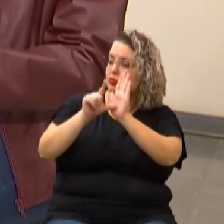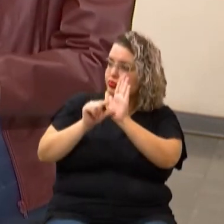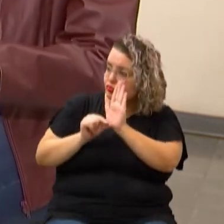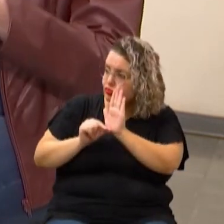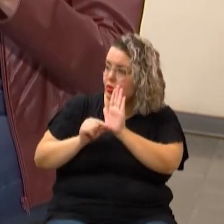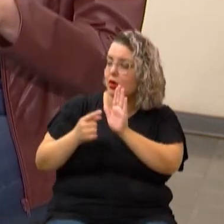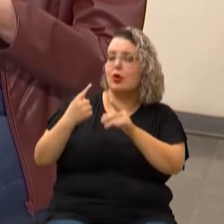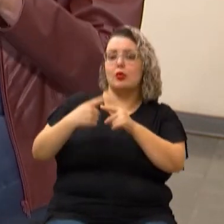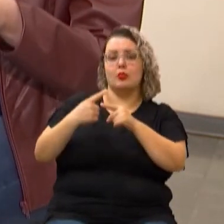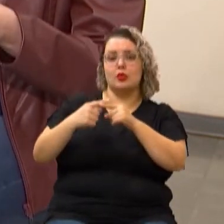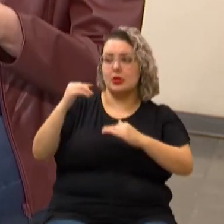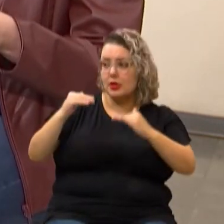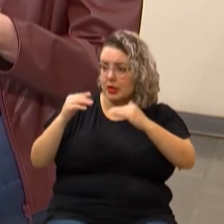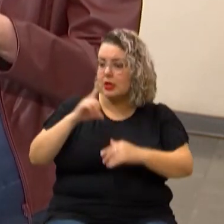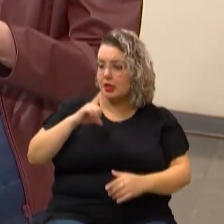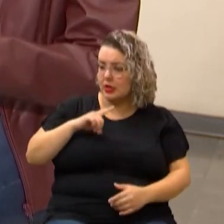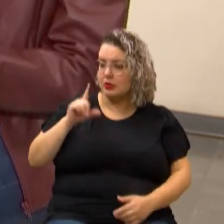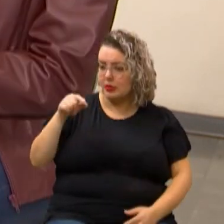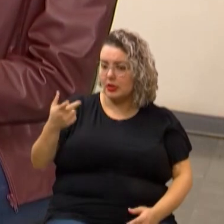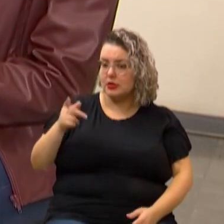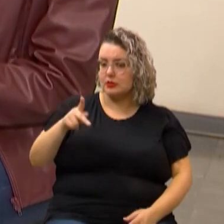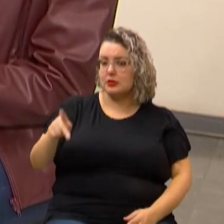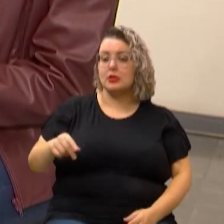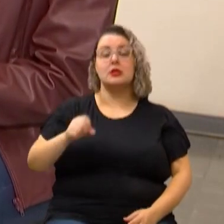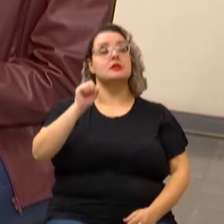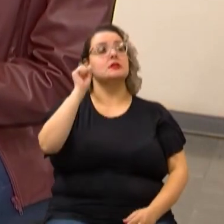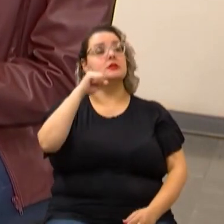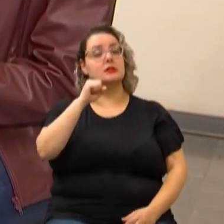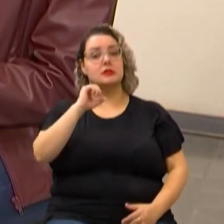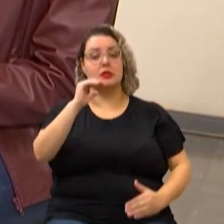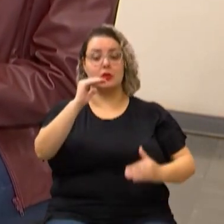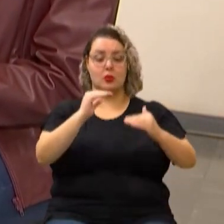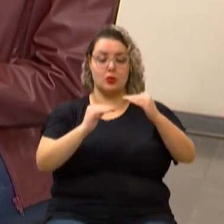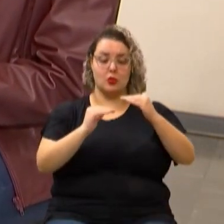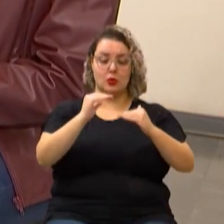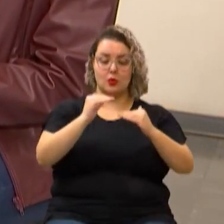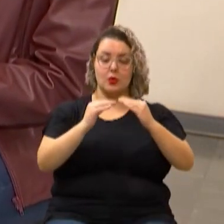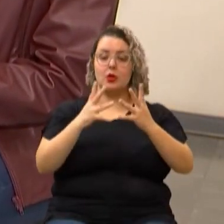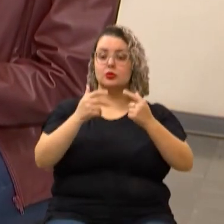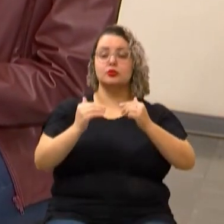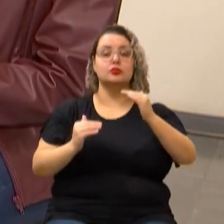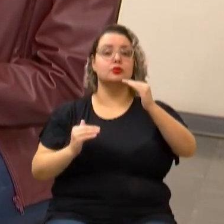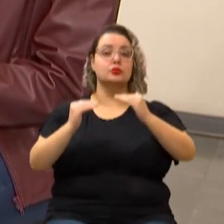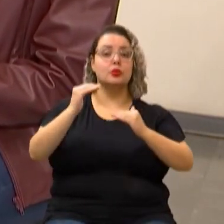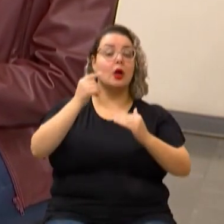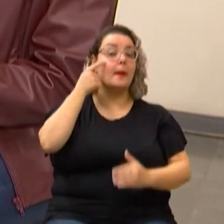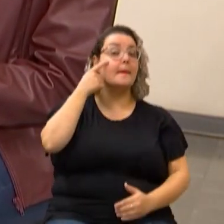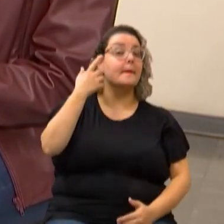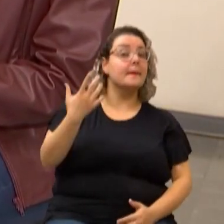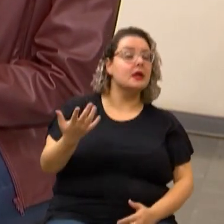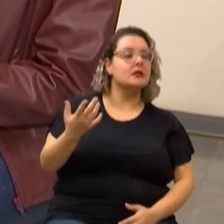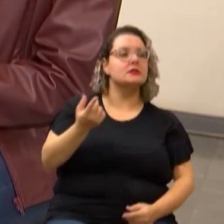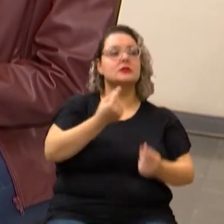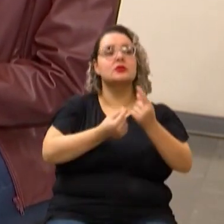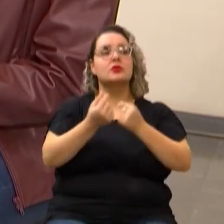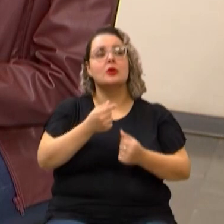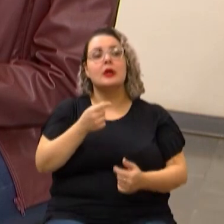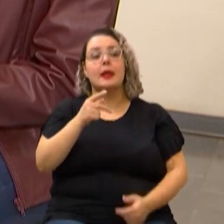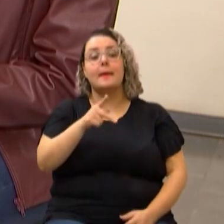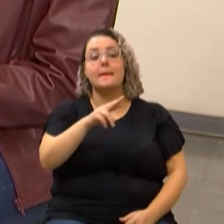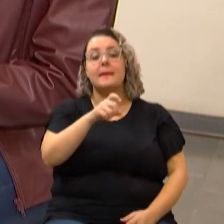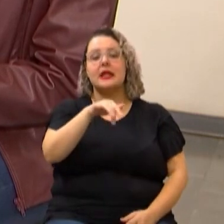Deixando de recolher imposto, o governo tem menos dinheiro para poder fazer as suas infraestruturas, né?